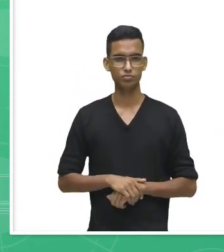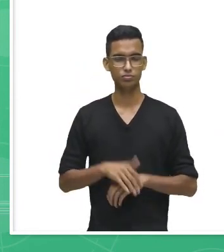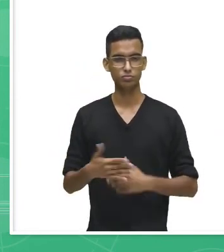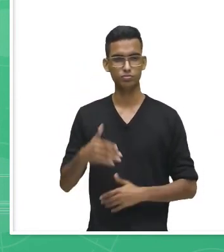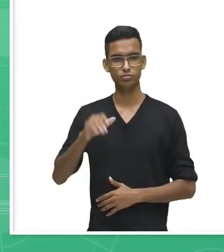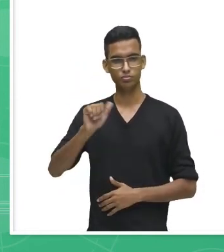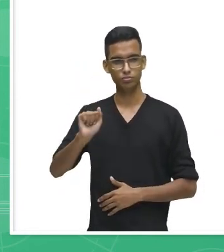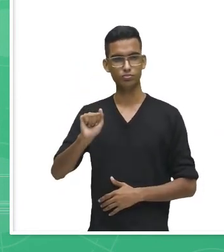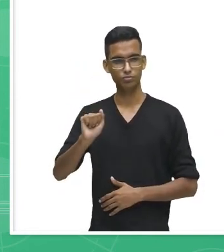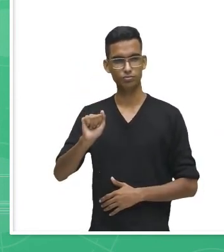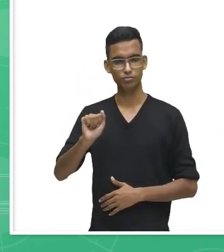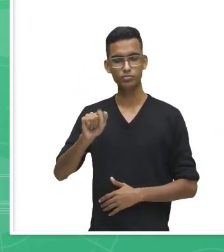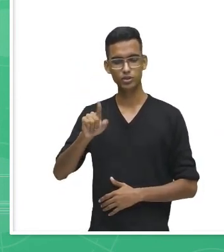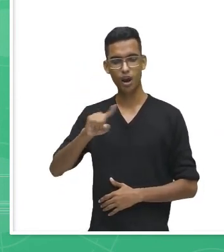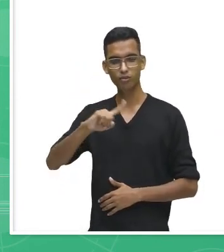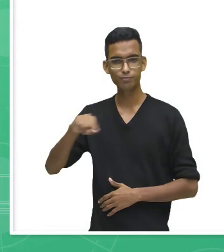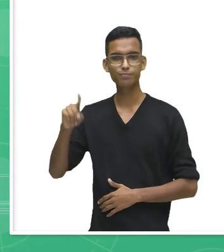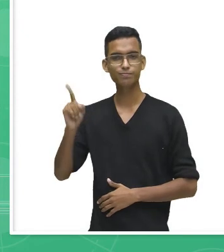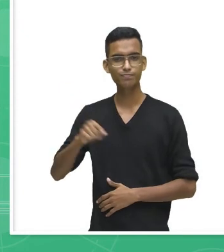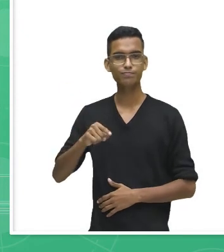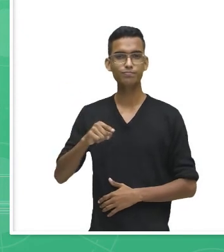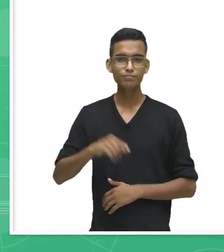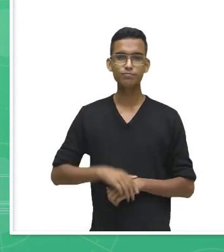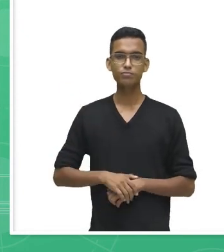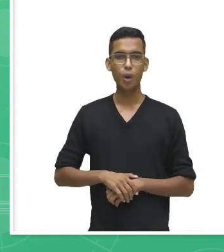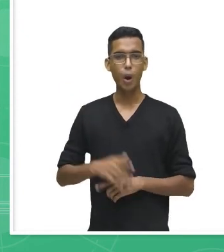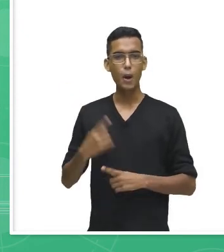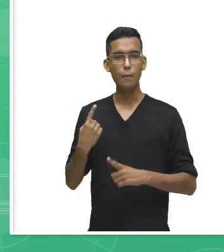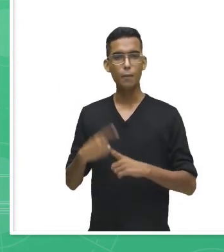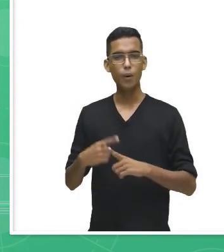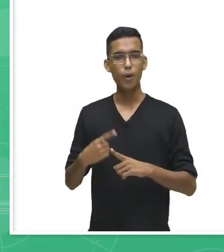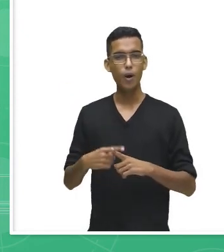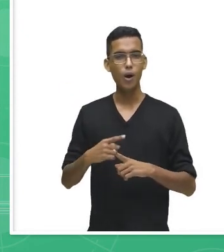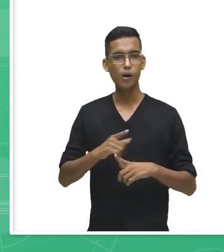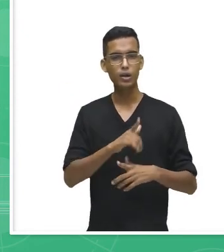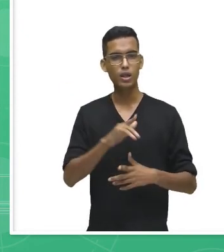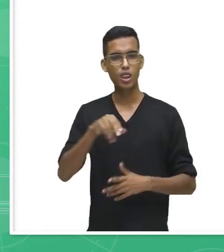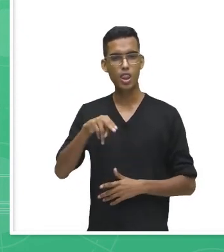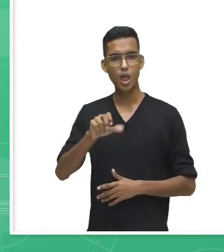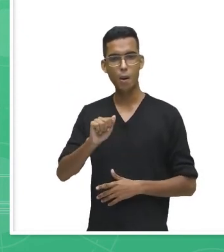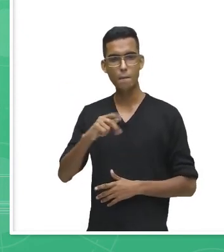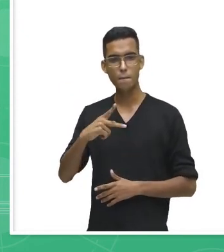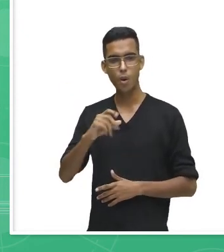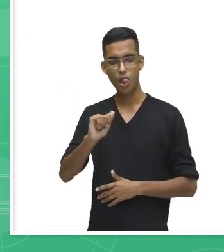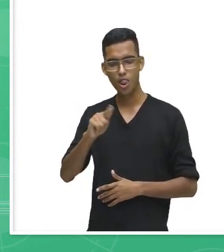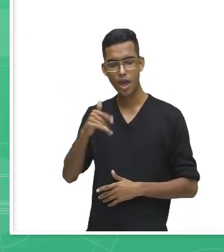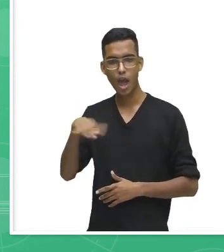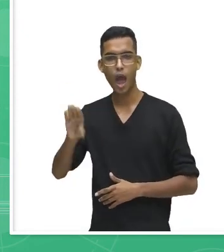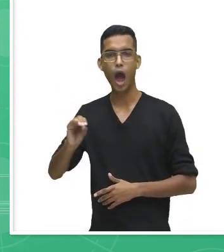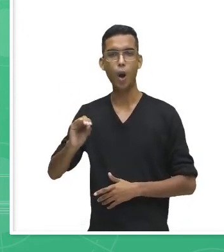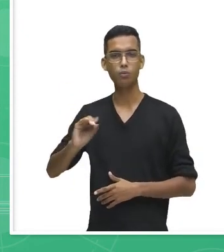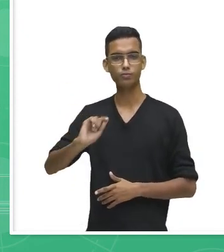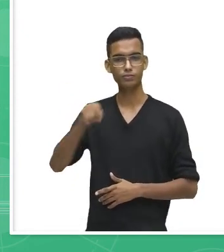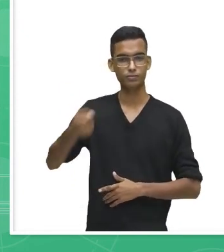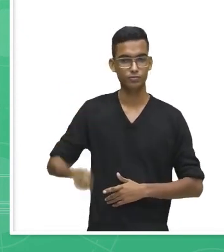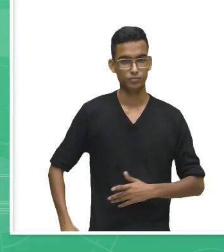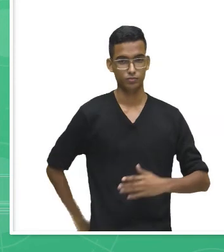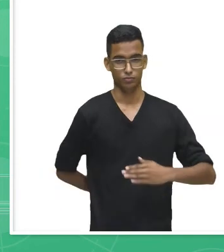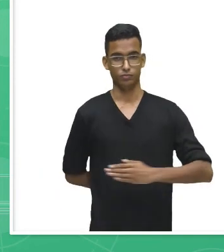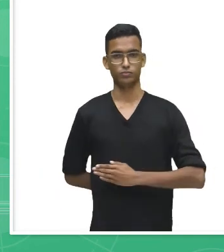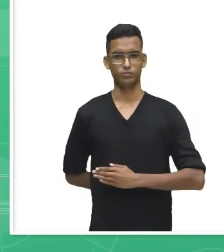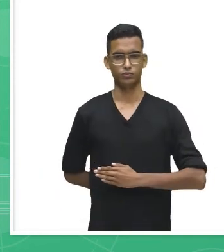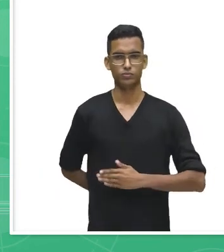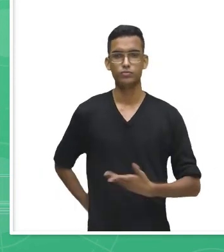já descarta, porque Napoleão Bonaparte vem depois, isso são cenas dos próximos capítulos,